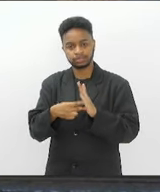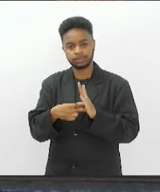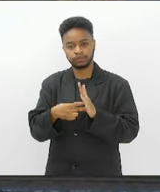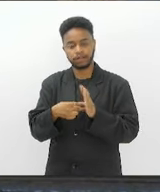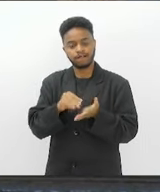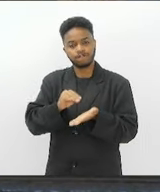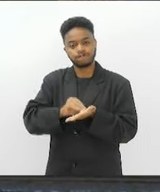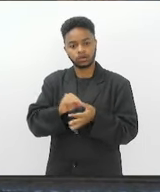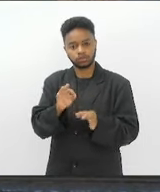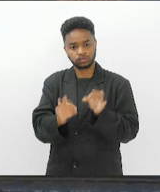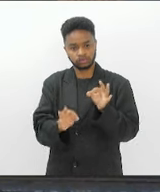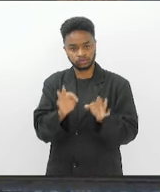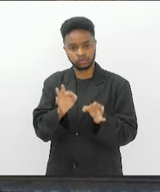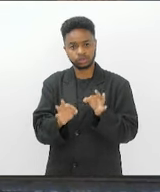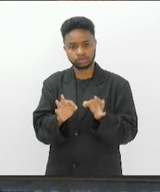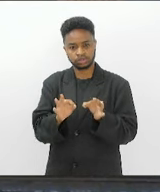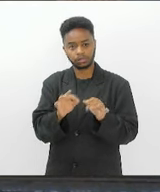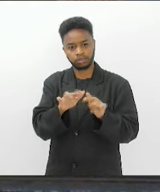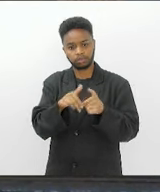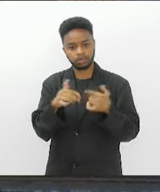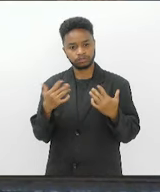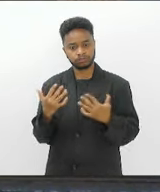injustiça dos aplausos.